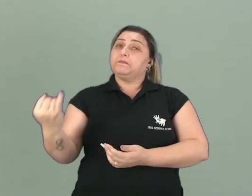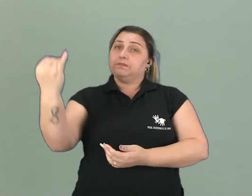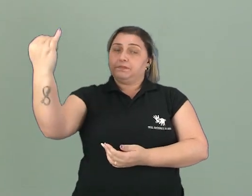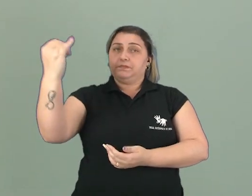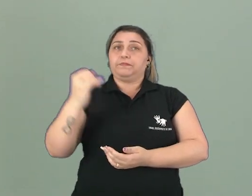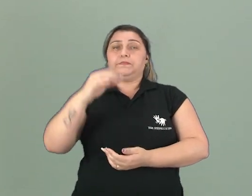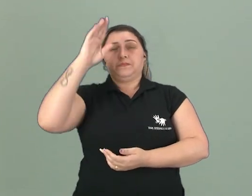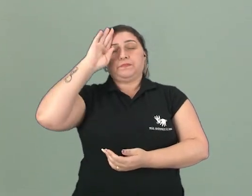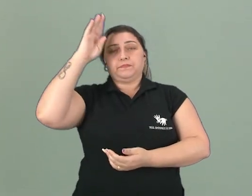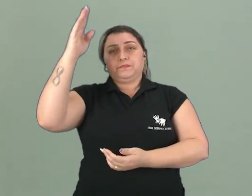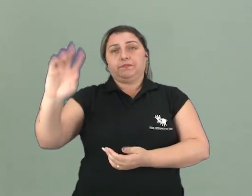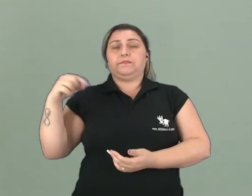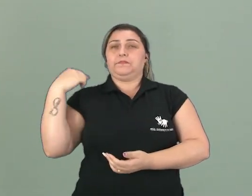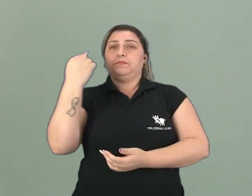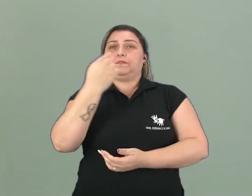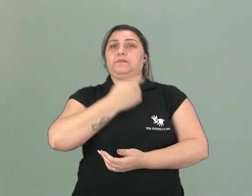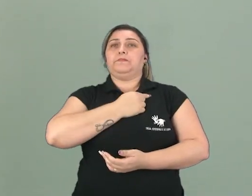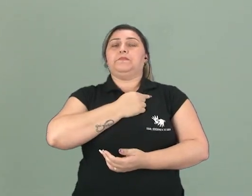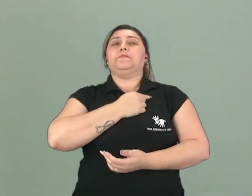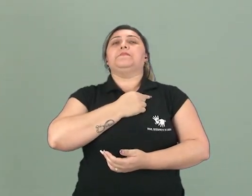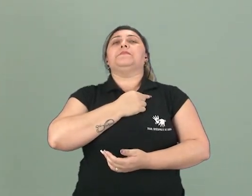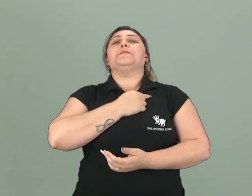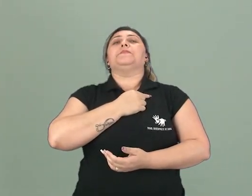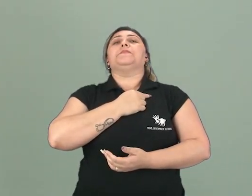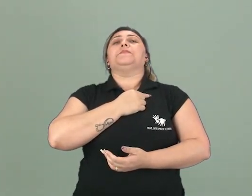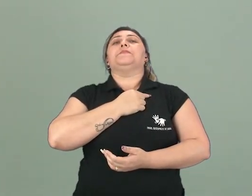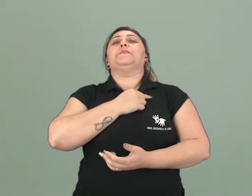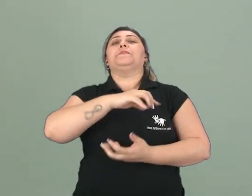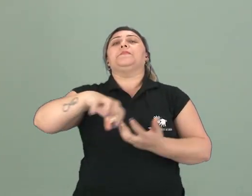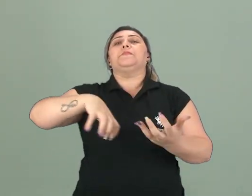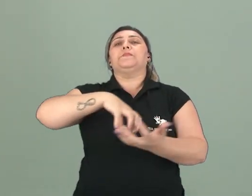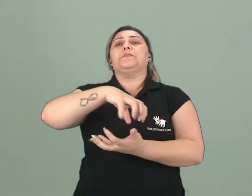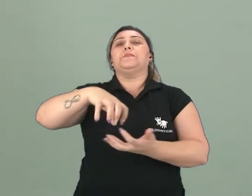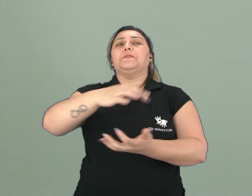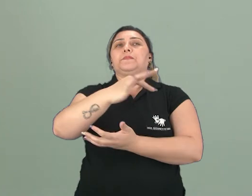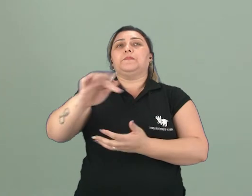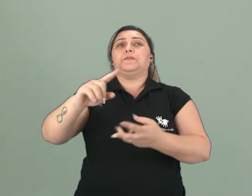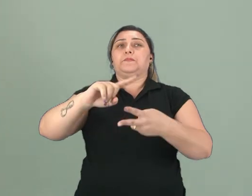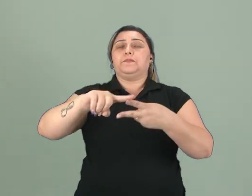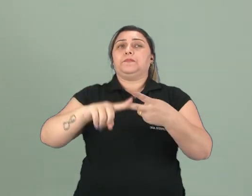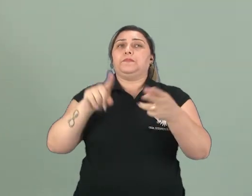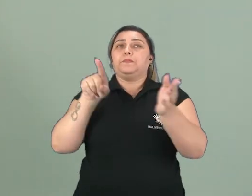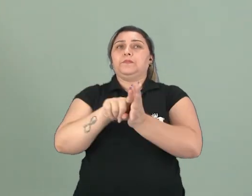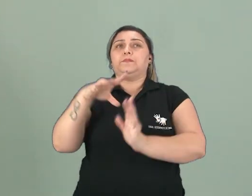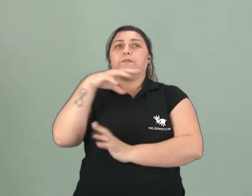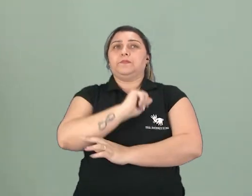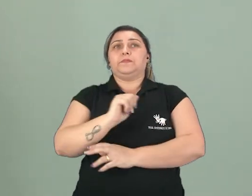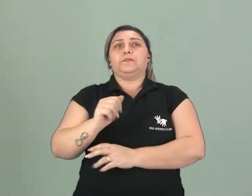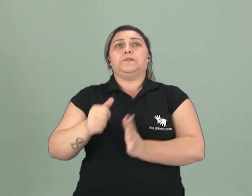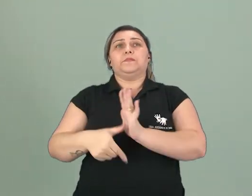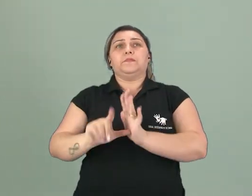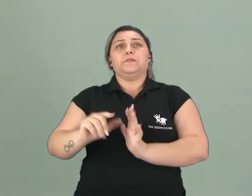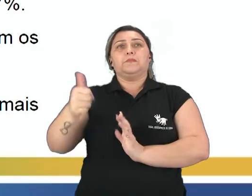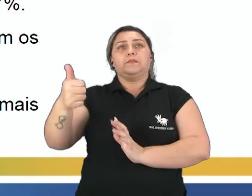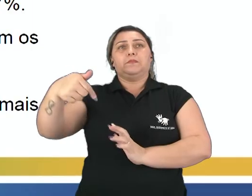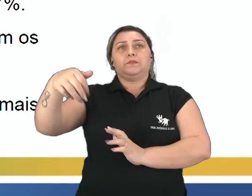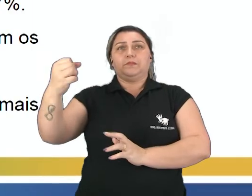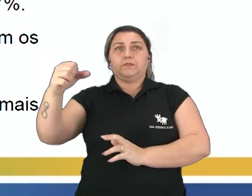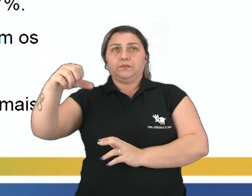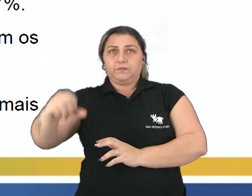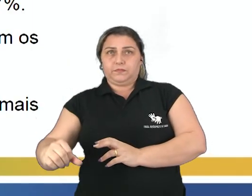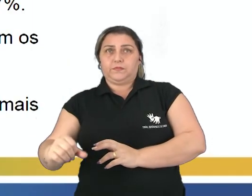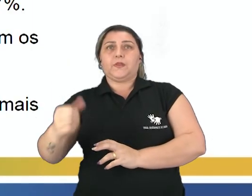importância principal da nossa Revolução Francesa. E aí, para a gente melhor entender, vamos fazer aqui 2 questões rapidinho. Observem aí.